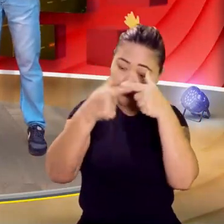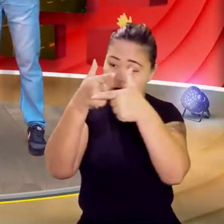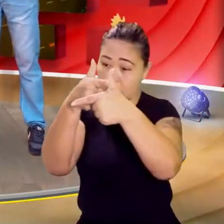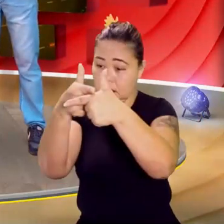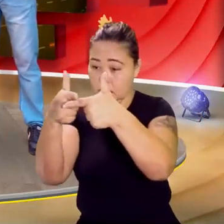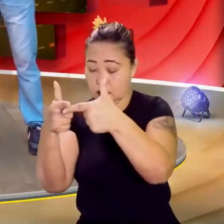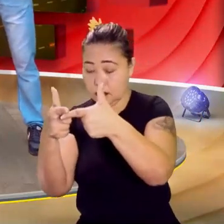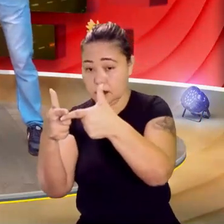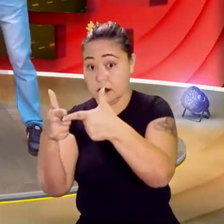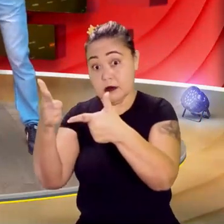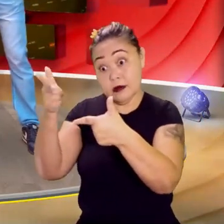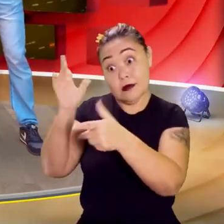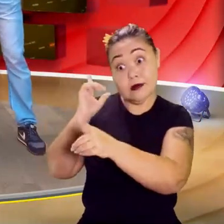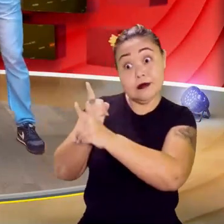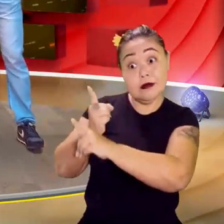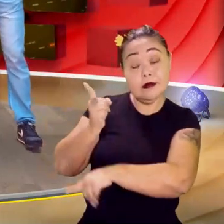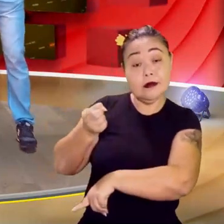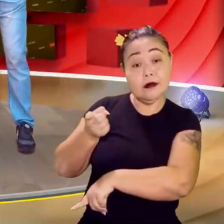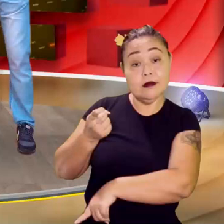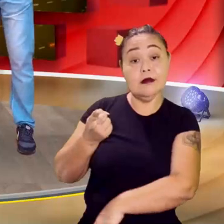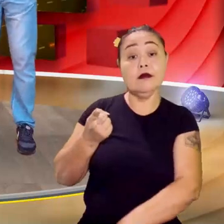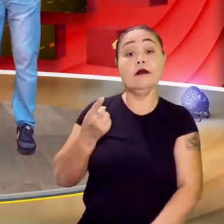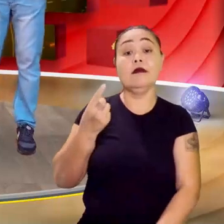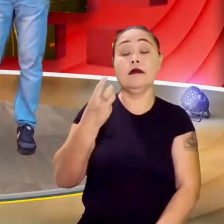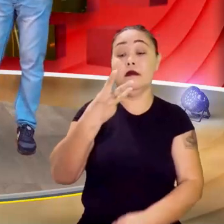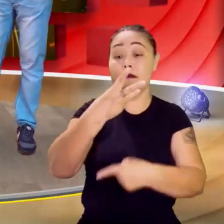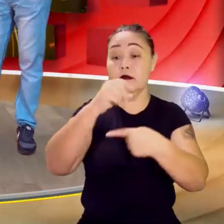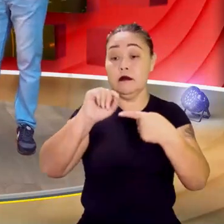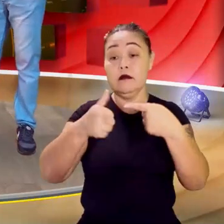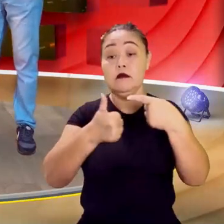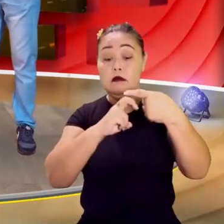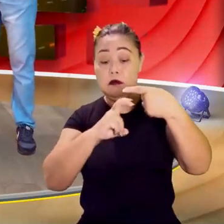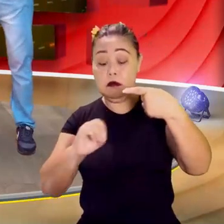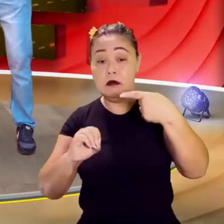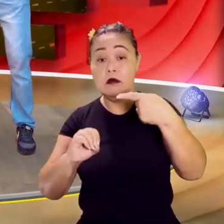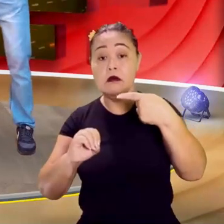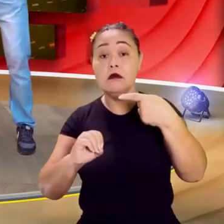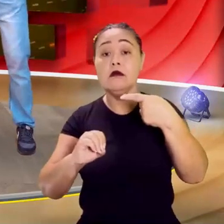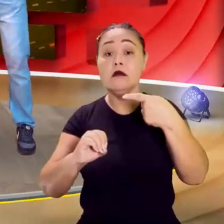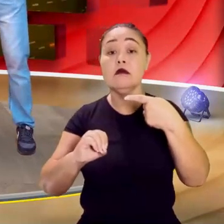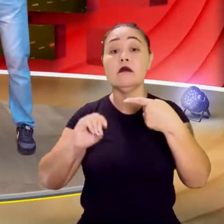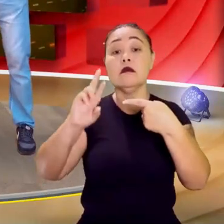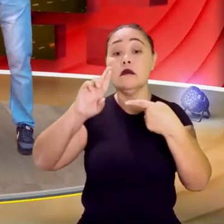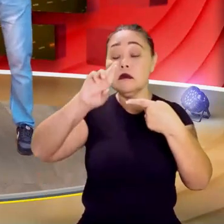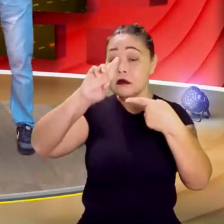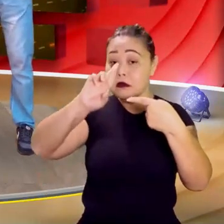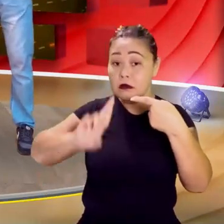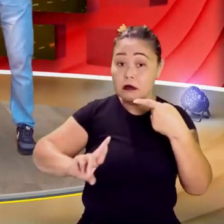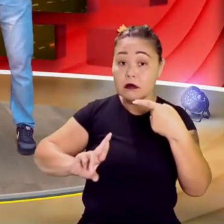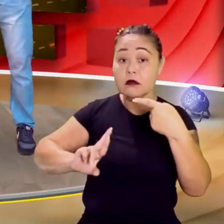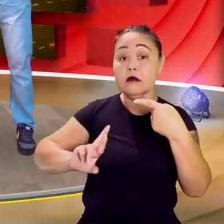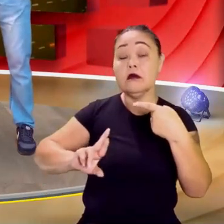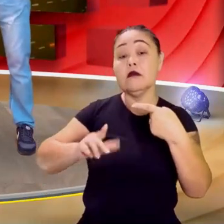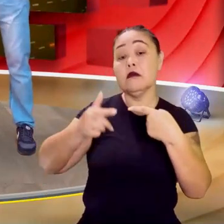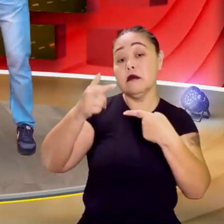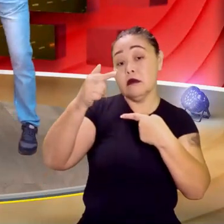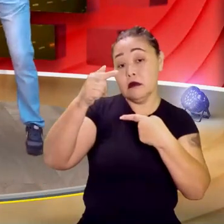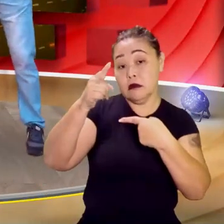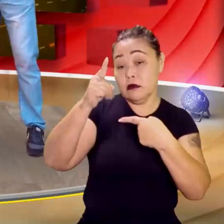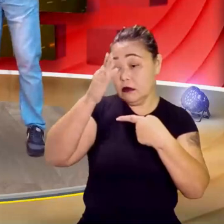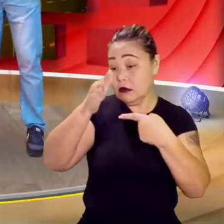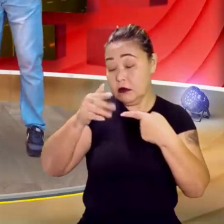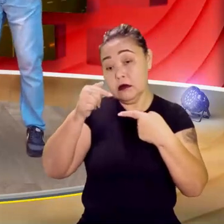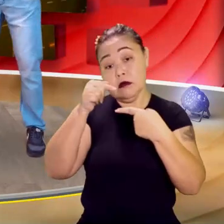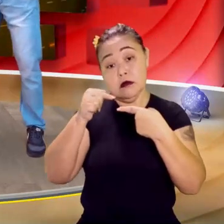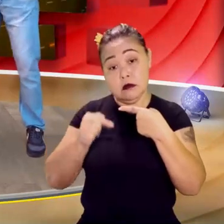passar dividindo. Ó, chegamos nisso aqui, ó, 3.500 dividido por 500. 3.500 dividido por 500, corta os zeros,